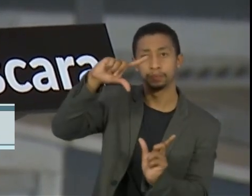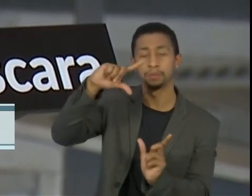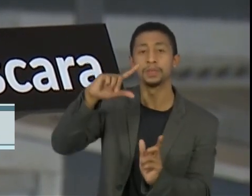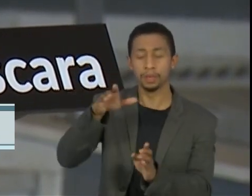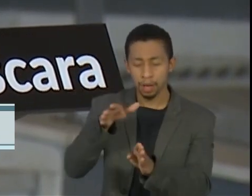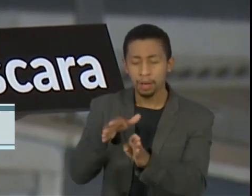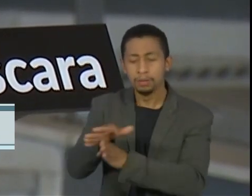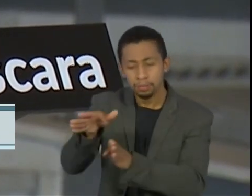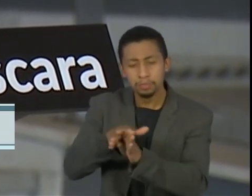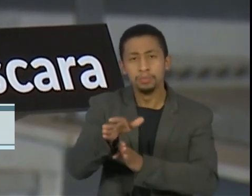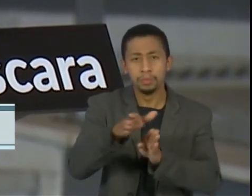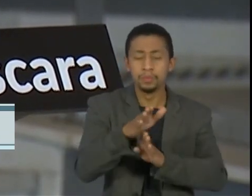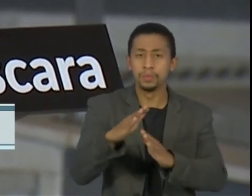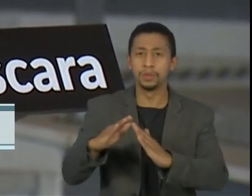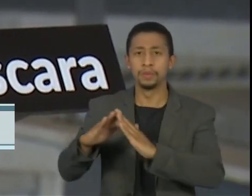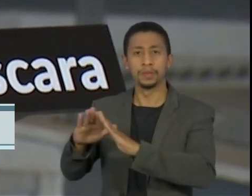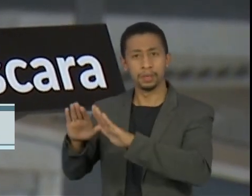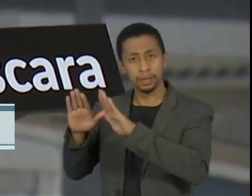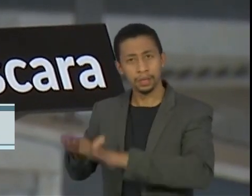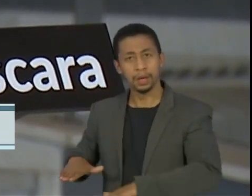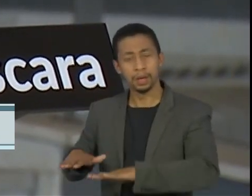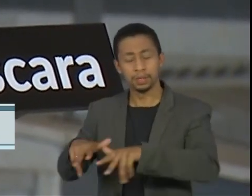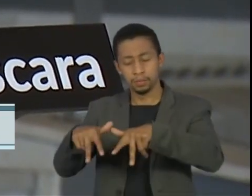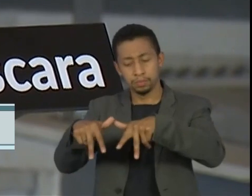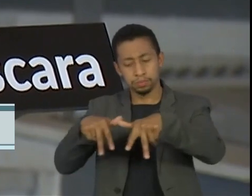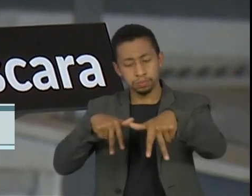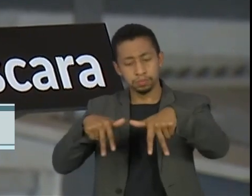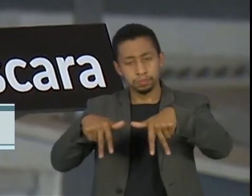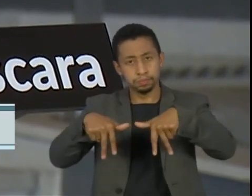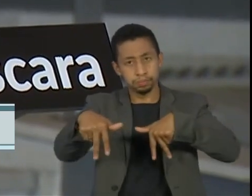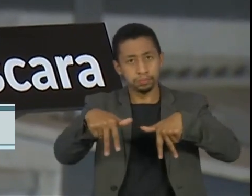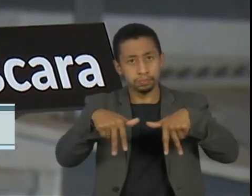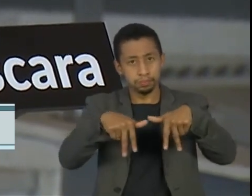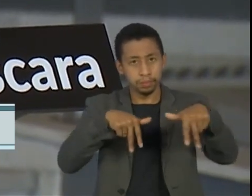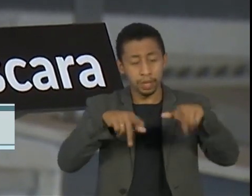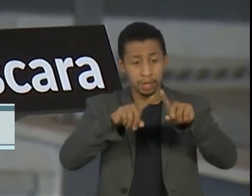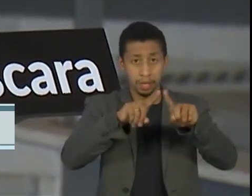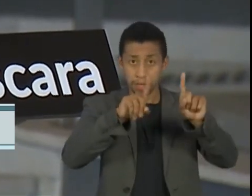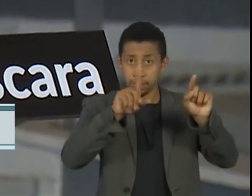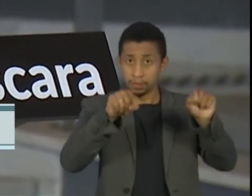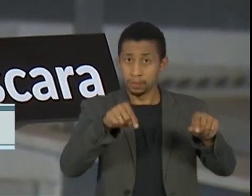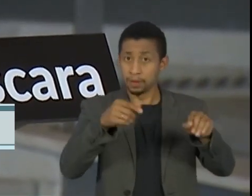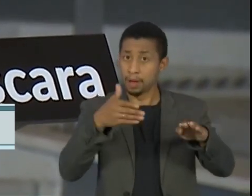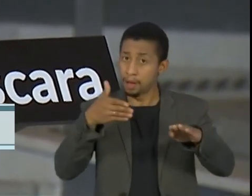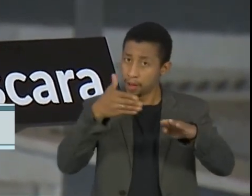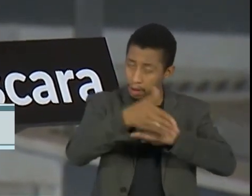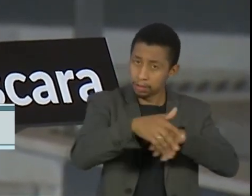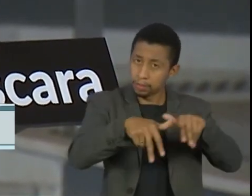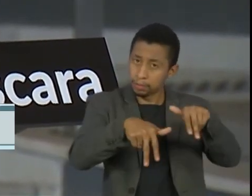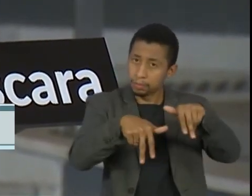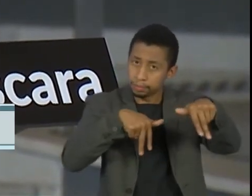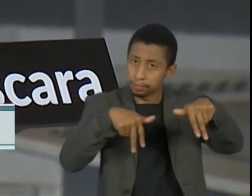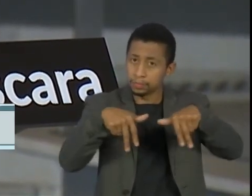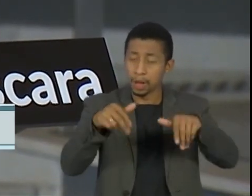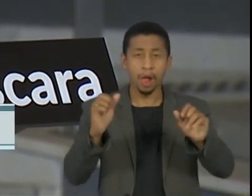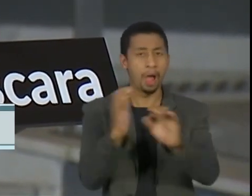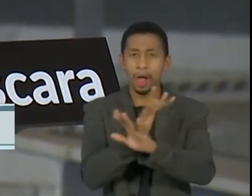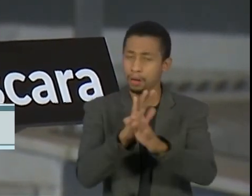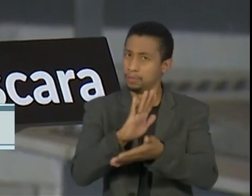isolamento social, distanciamento quando encontra os estabelecimentos, as aglomerações